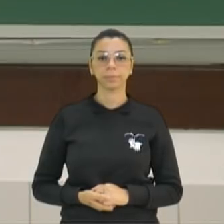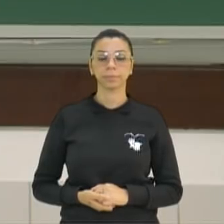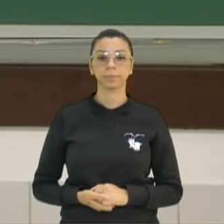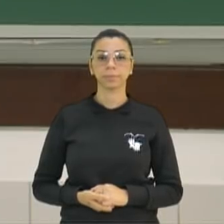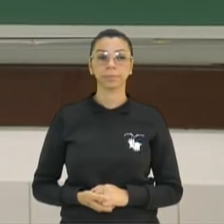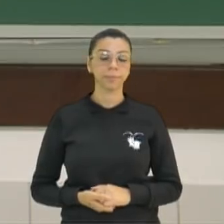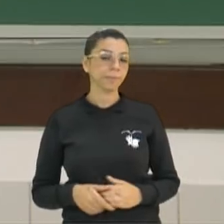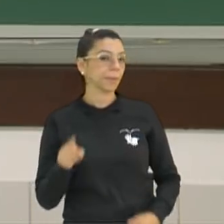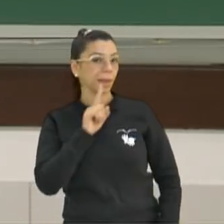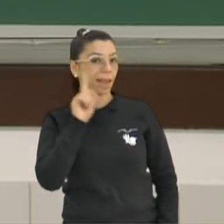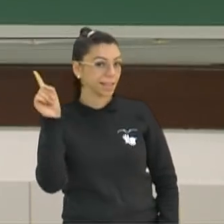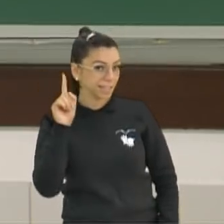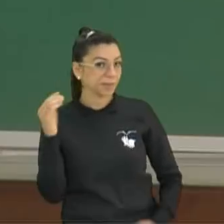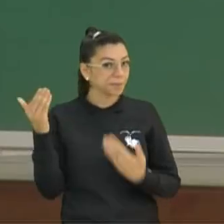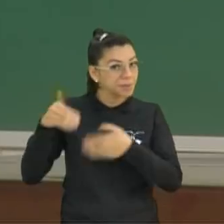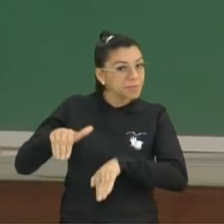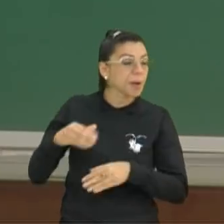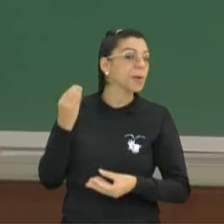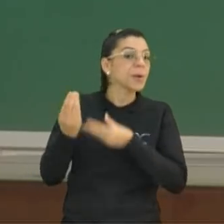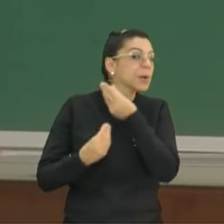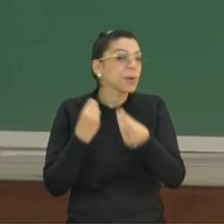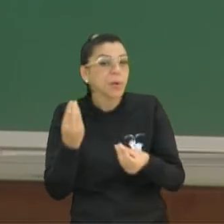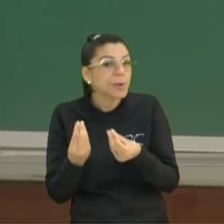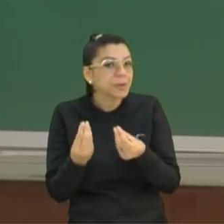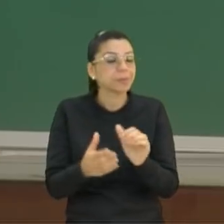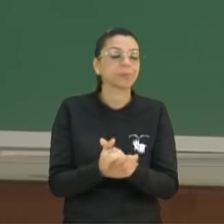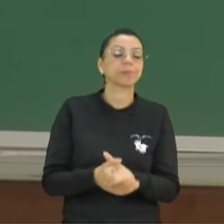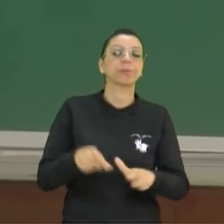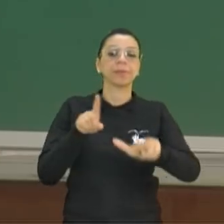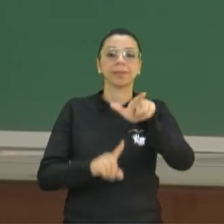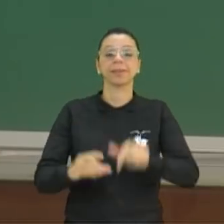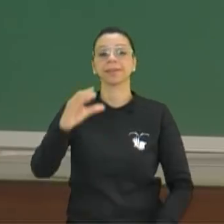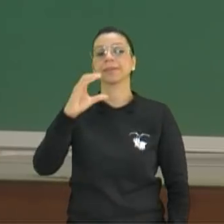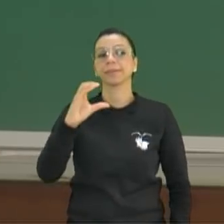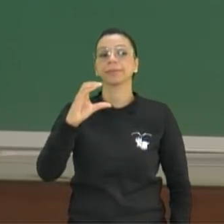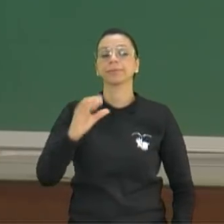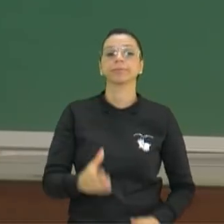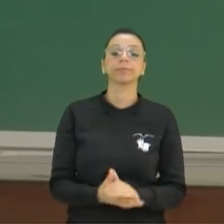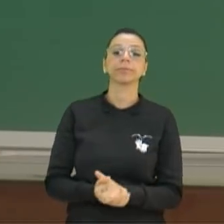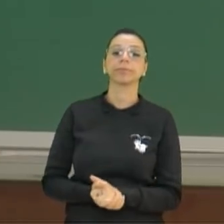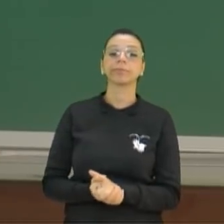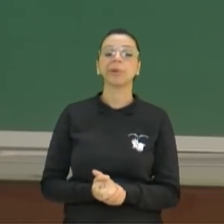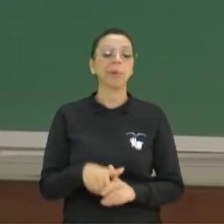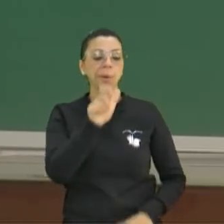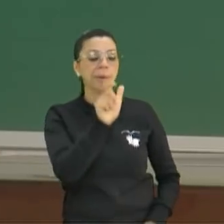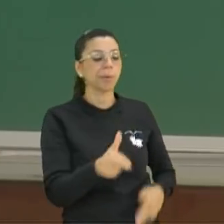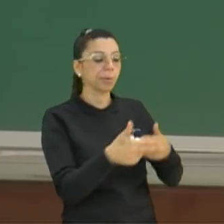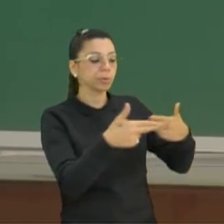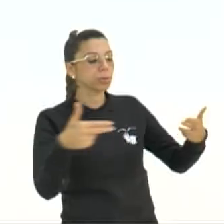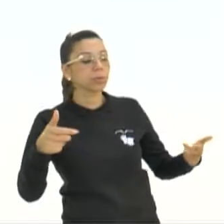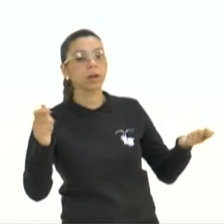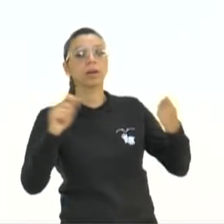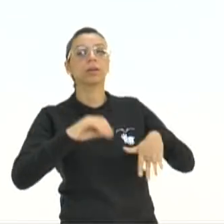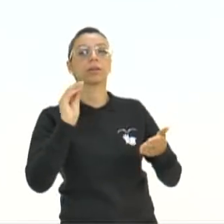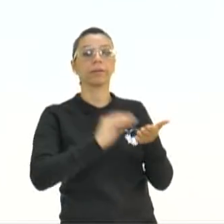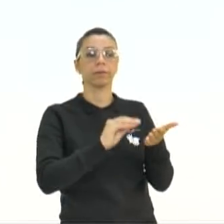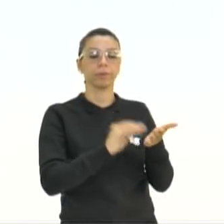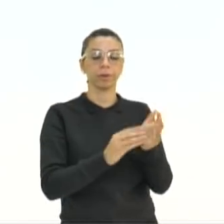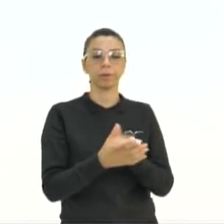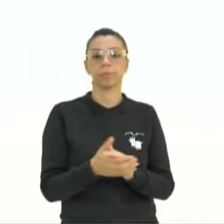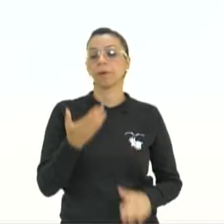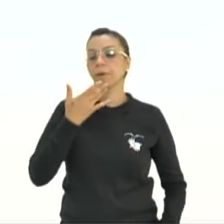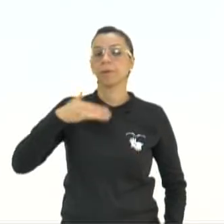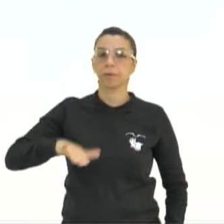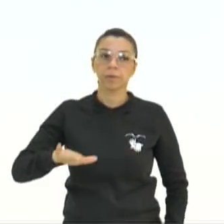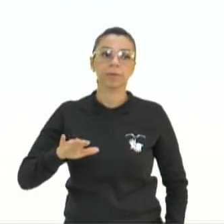E se esse fosse um teste, como é que você sairia? Vamos ver. Letra C. Qual é o sujeito que eu tenho que completar? Menininho, então só